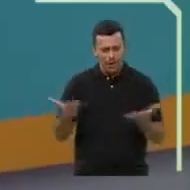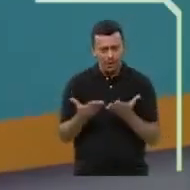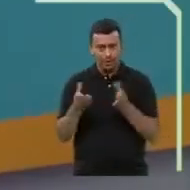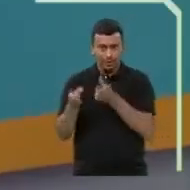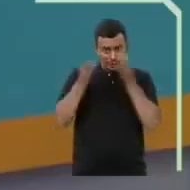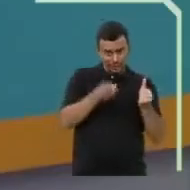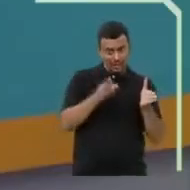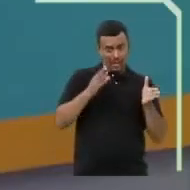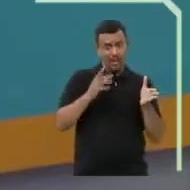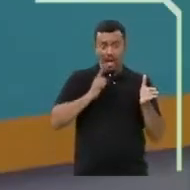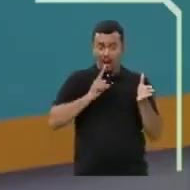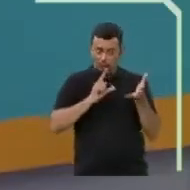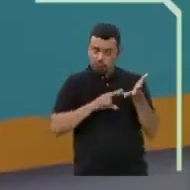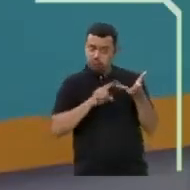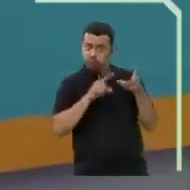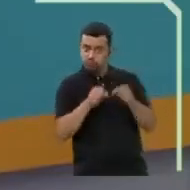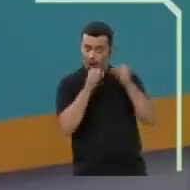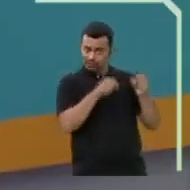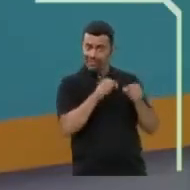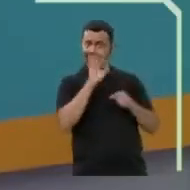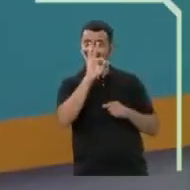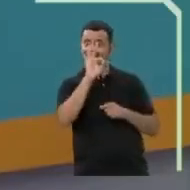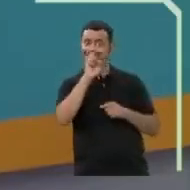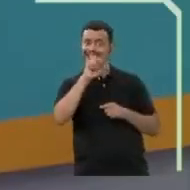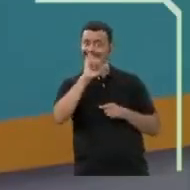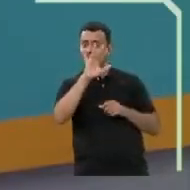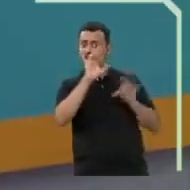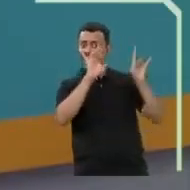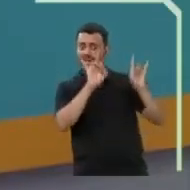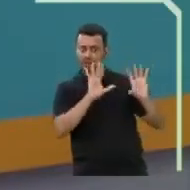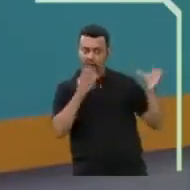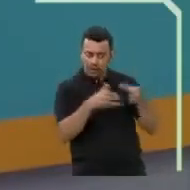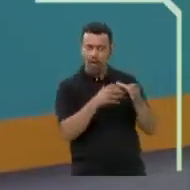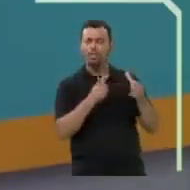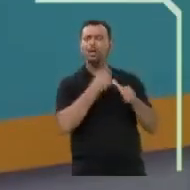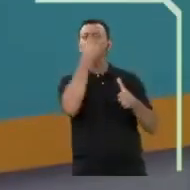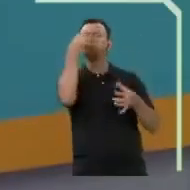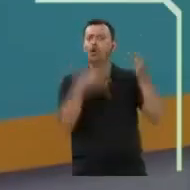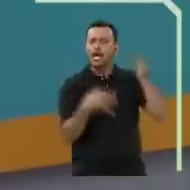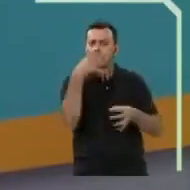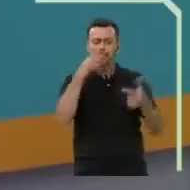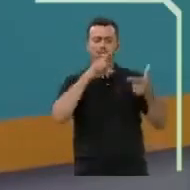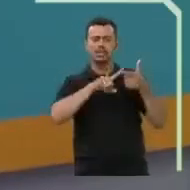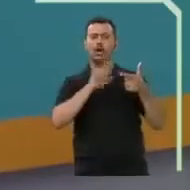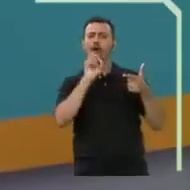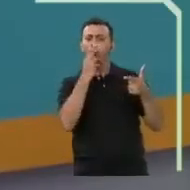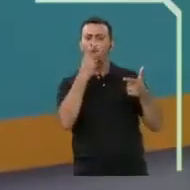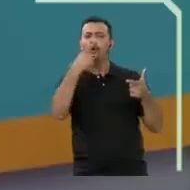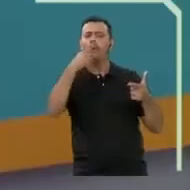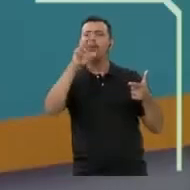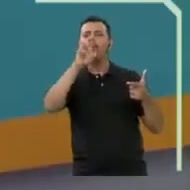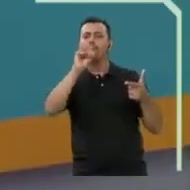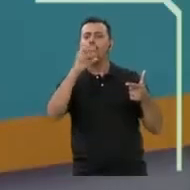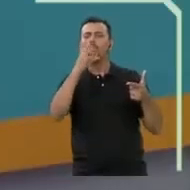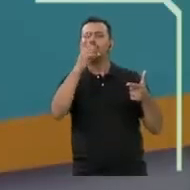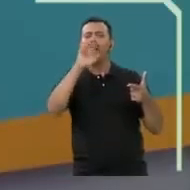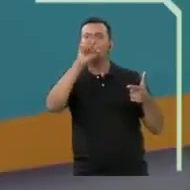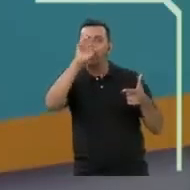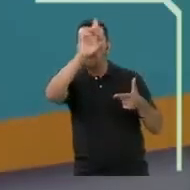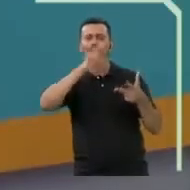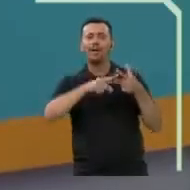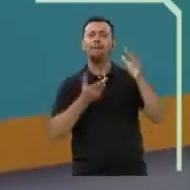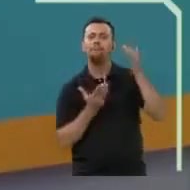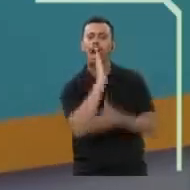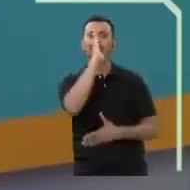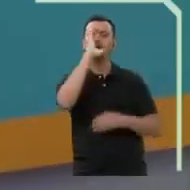que não são eleitos pelo povo, mas assumem posições de juízes ou de procuradores por concurso público de mérito, que